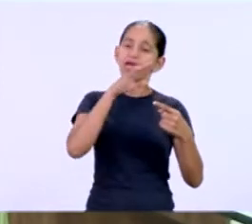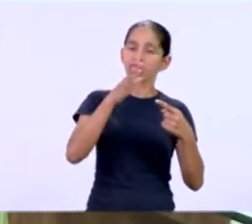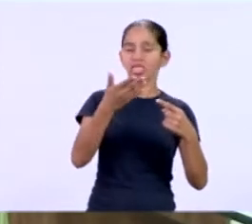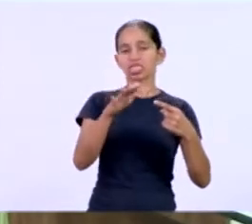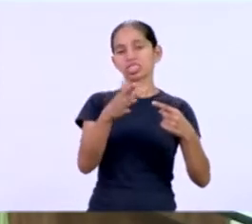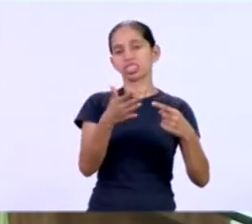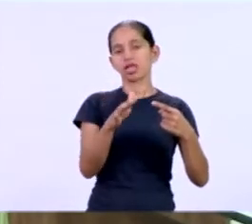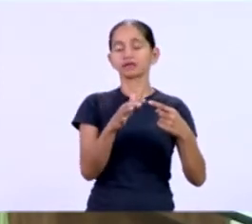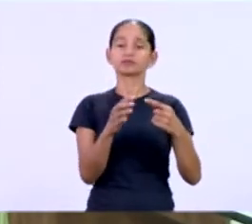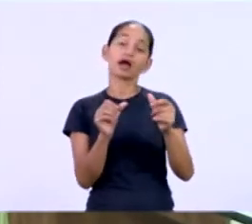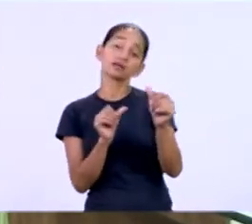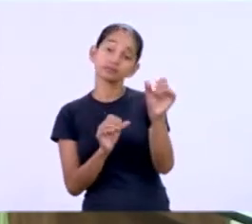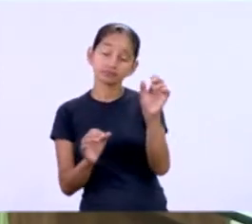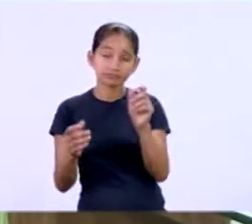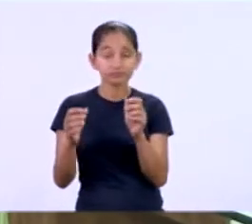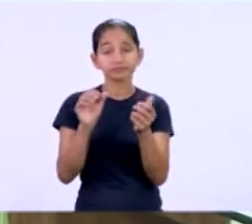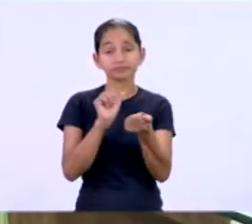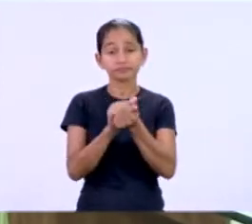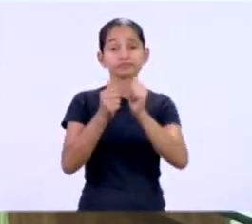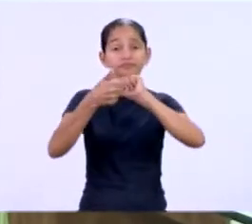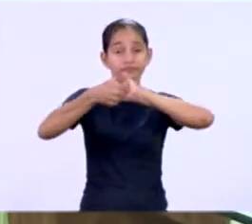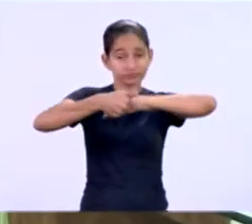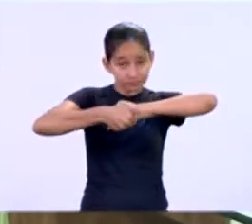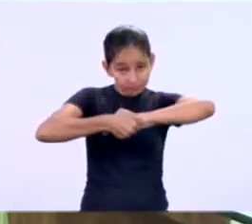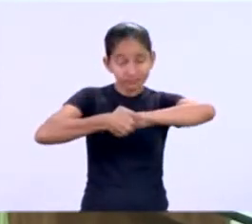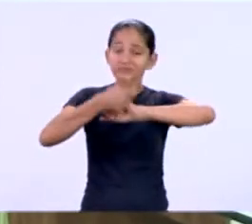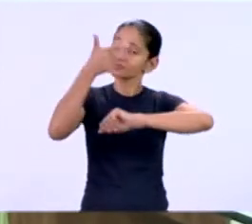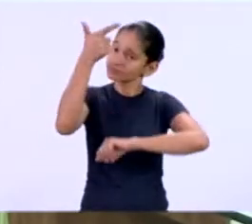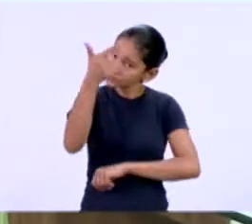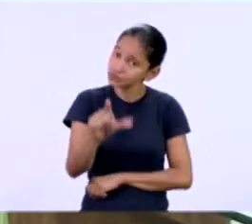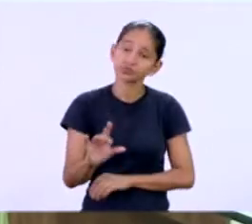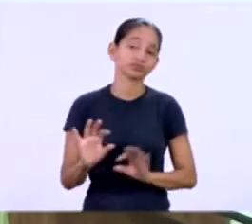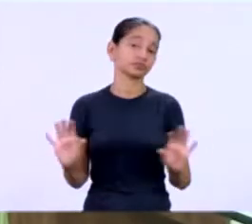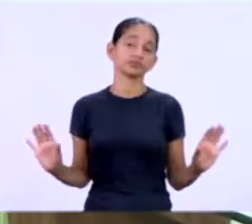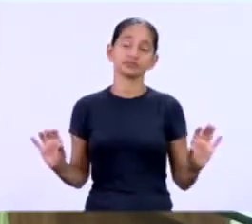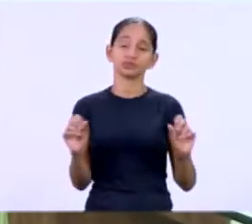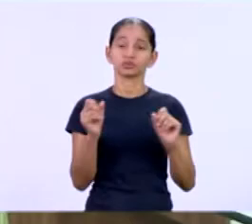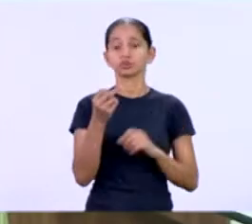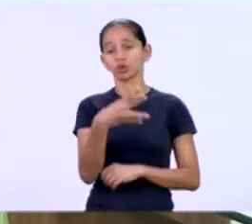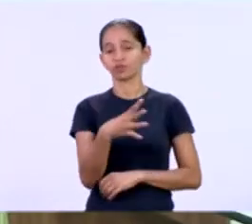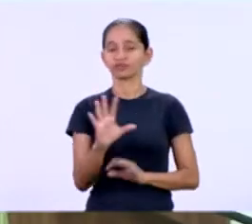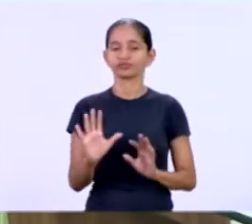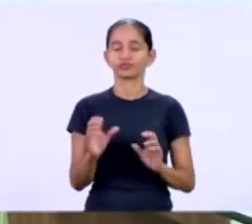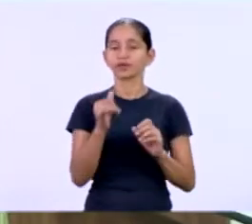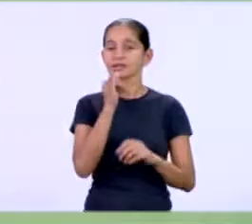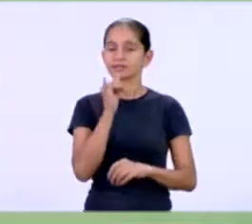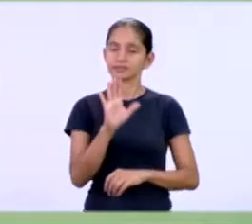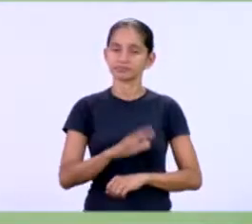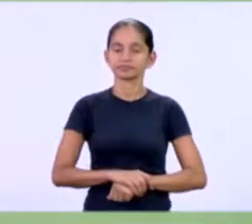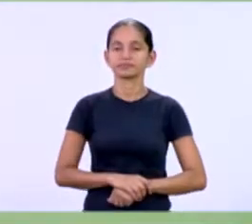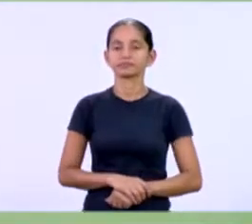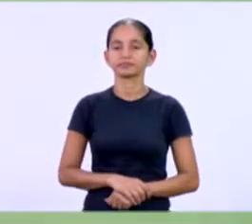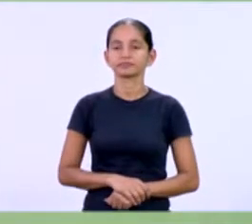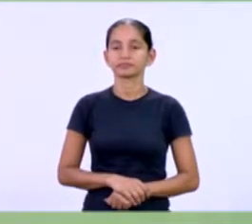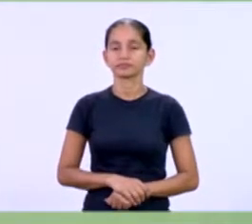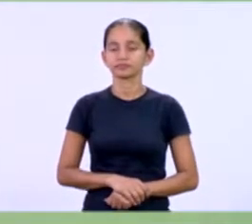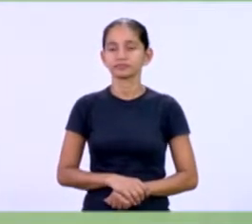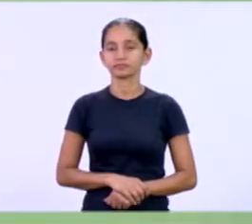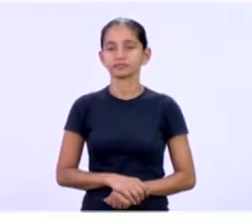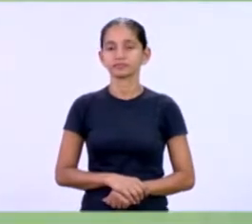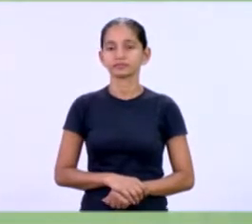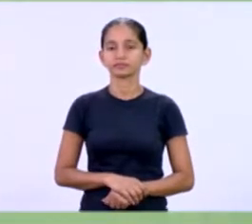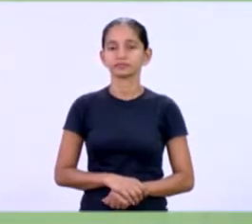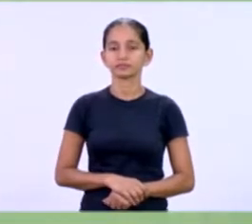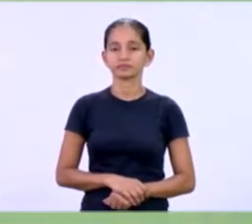feito o reajuste e é começado novamente um novo ciclo, ok? Dando sequência.